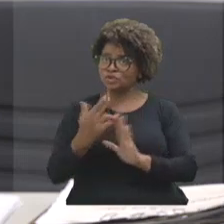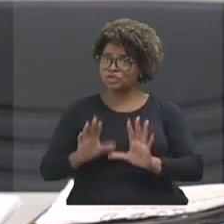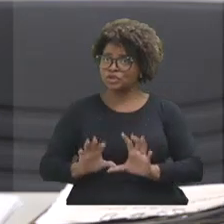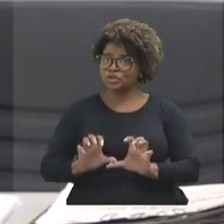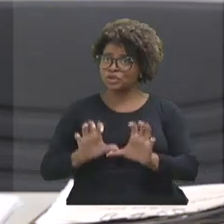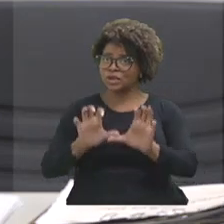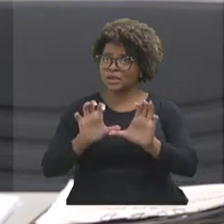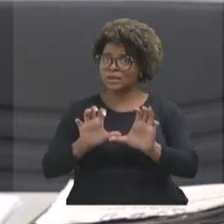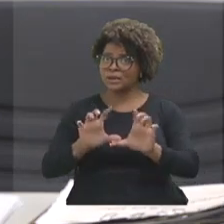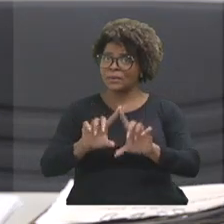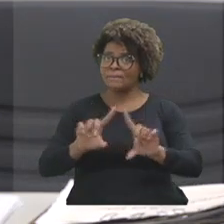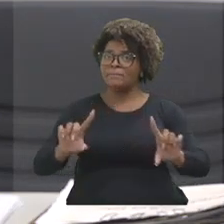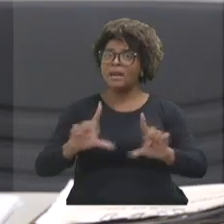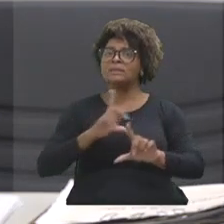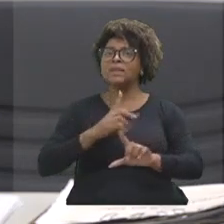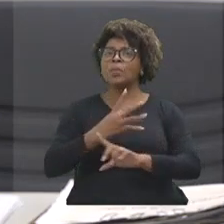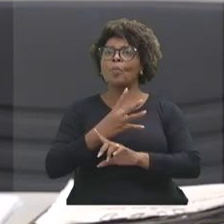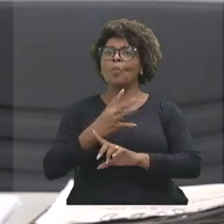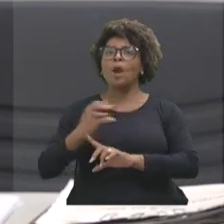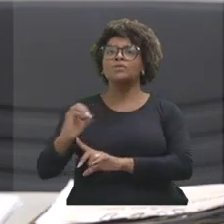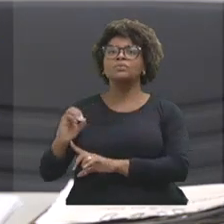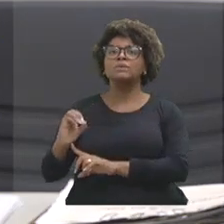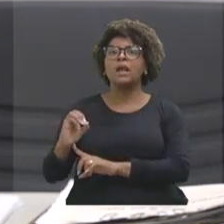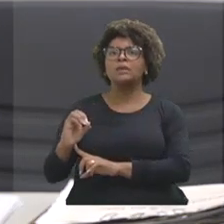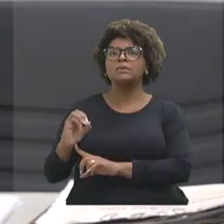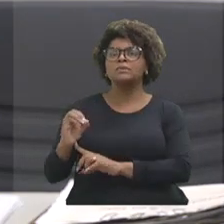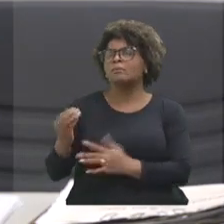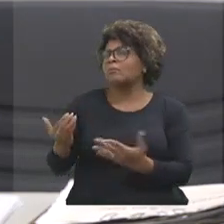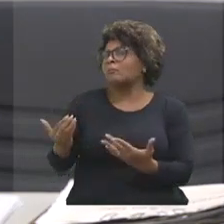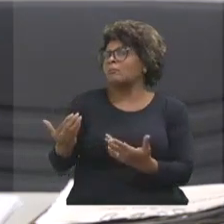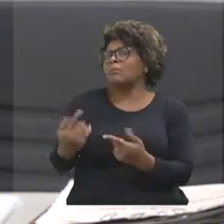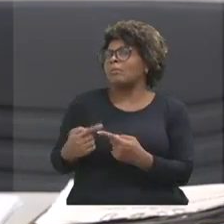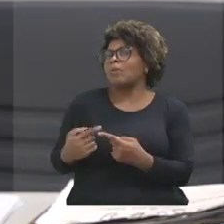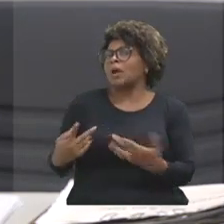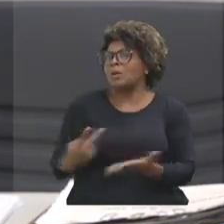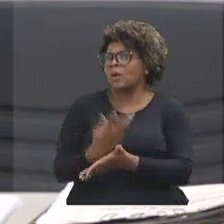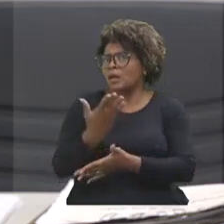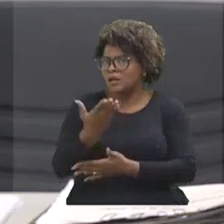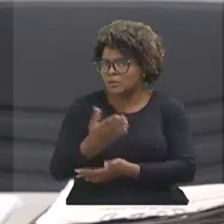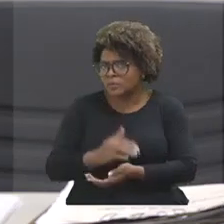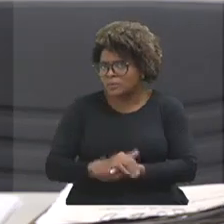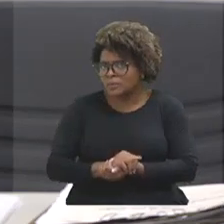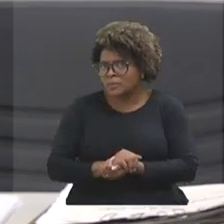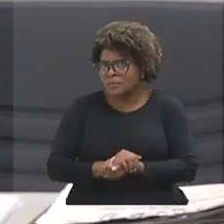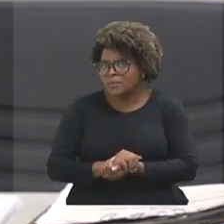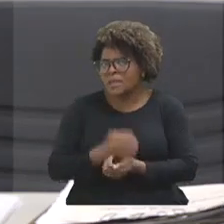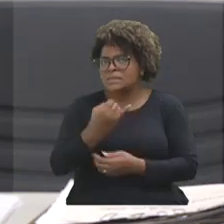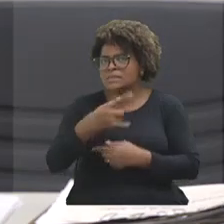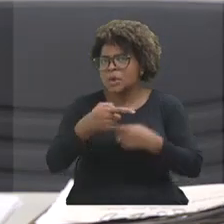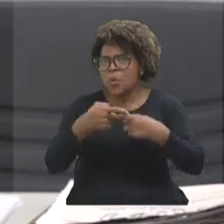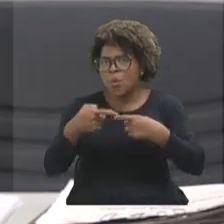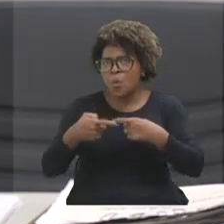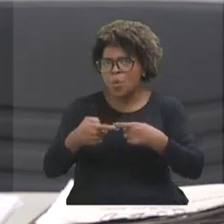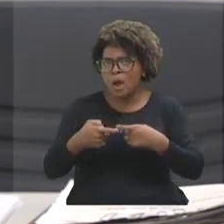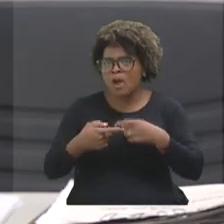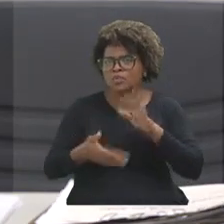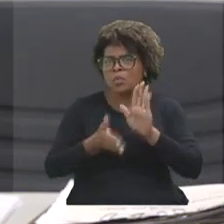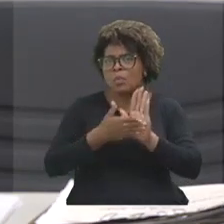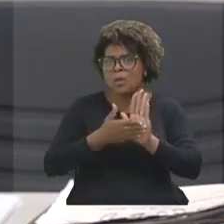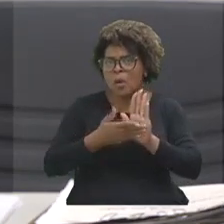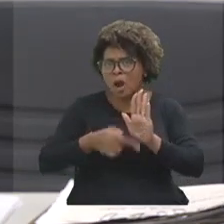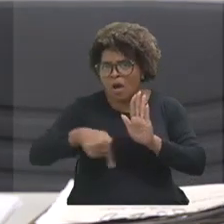400 mastologistas O porquê disso agora se uma mastologista também se propor a ir lá trabalhar no